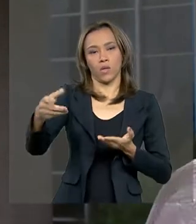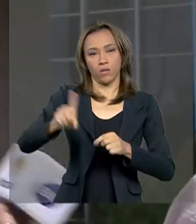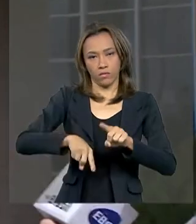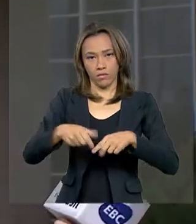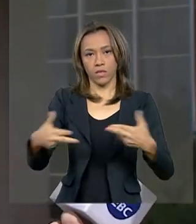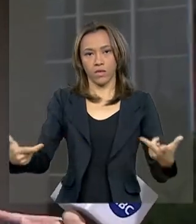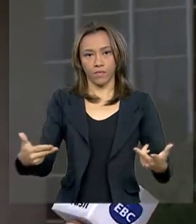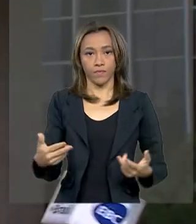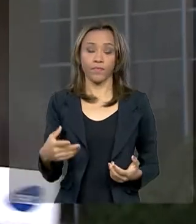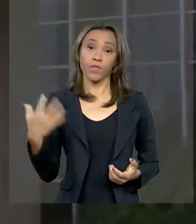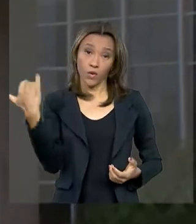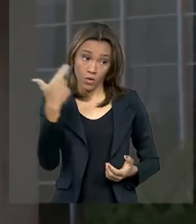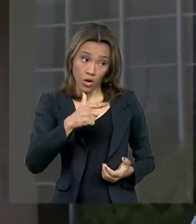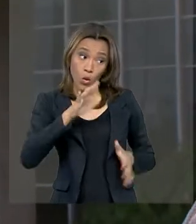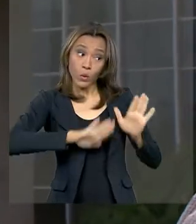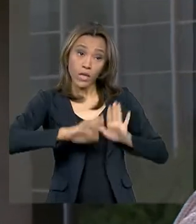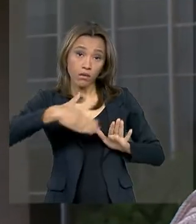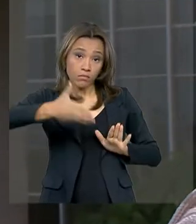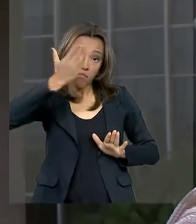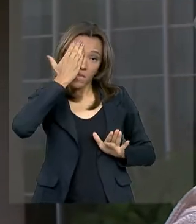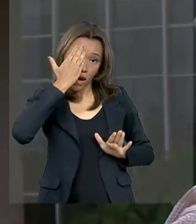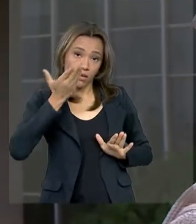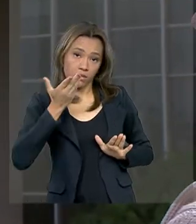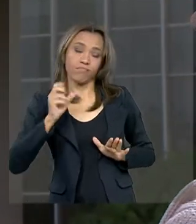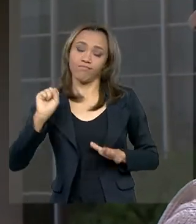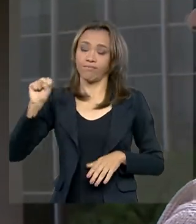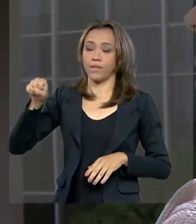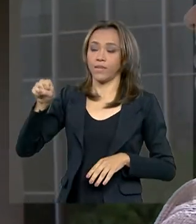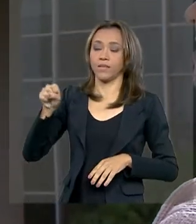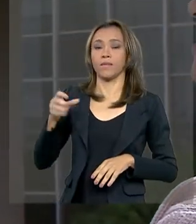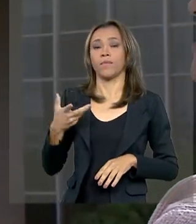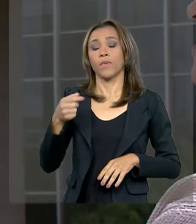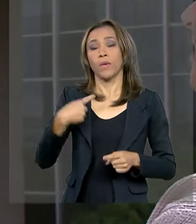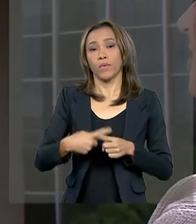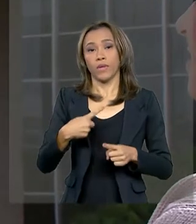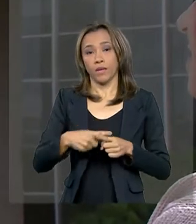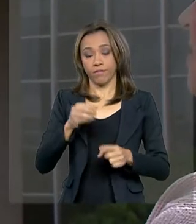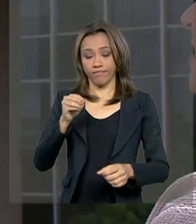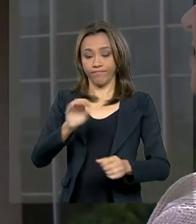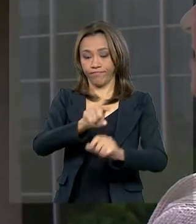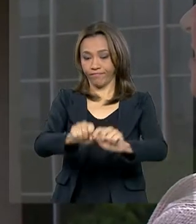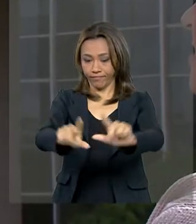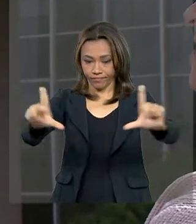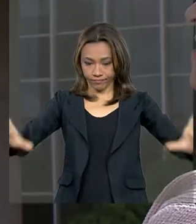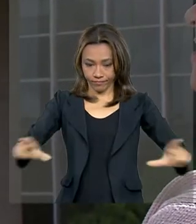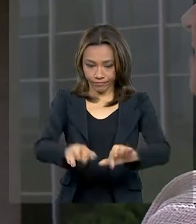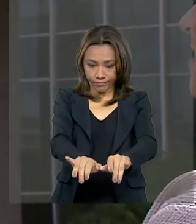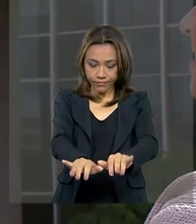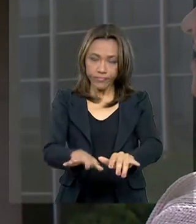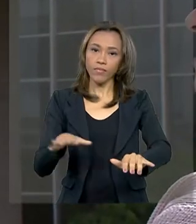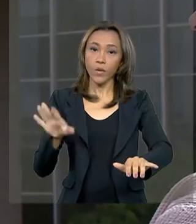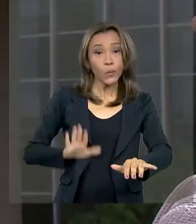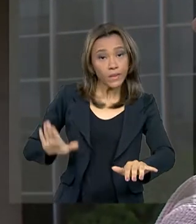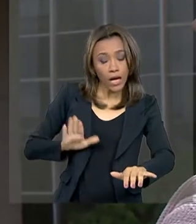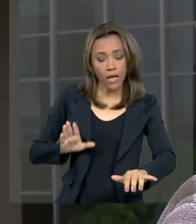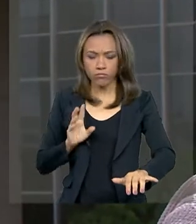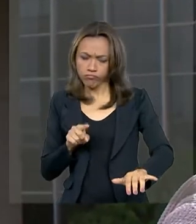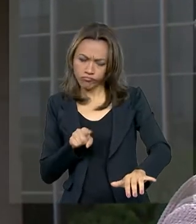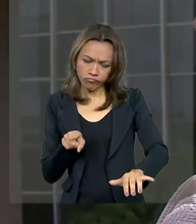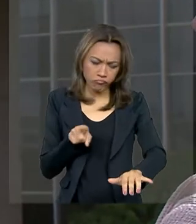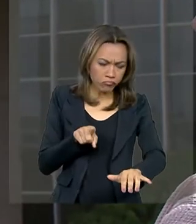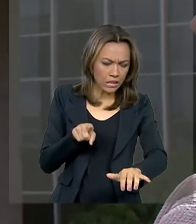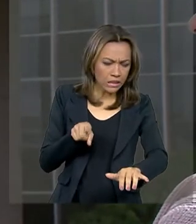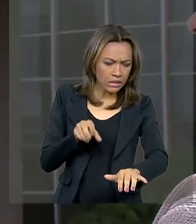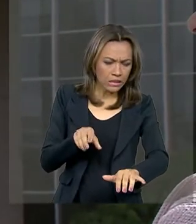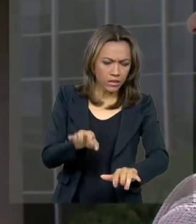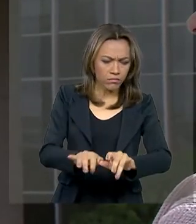arrependimento. Um outro cuidado com produto pirata. Sem dúvida. Aí, nas plataformas, muito cuidado, verificar se essas